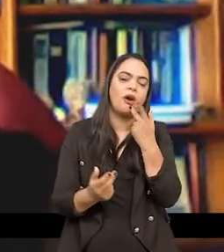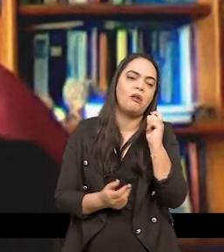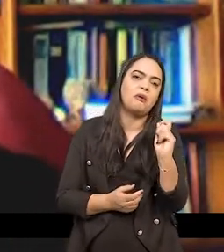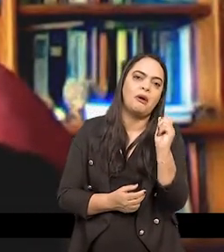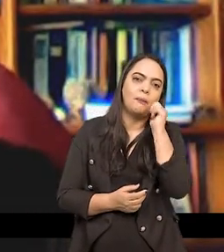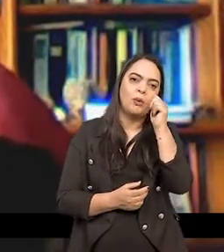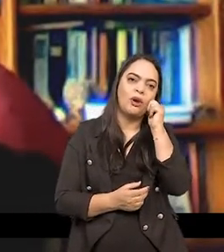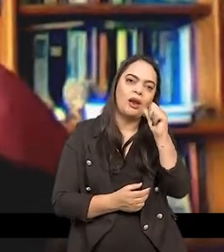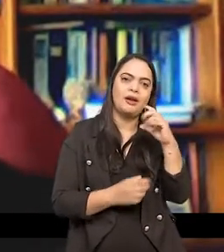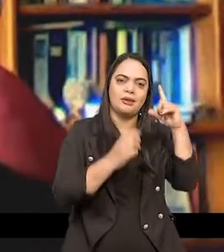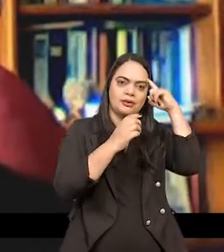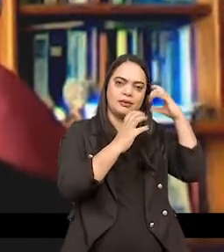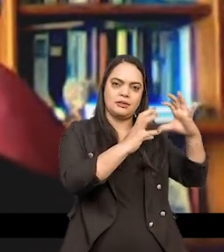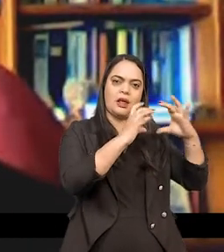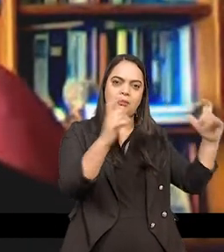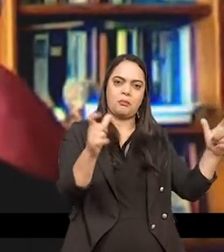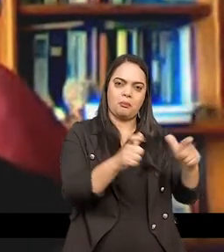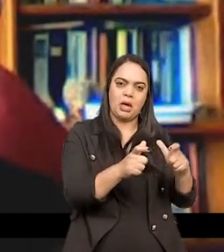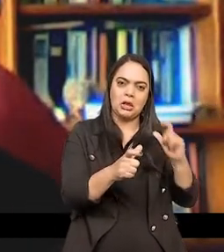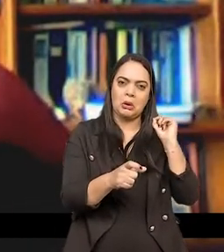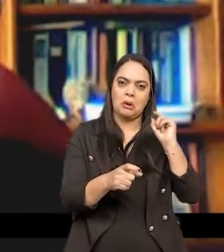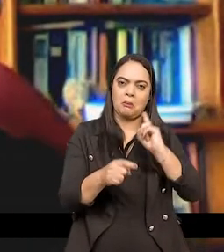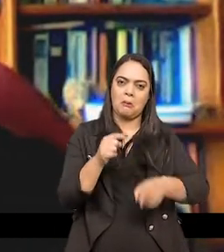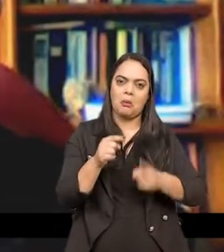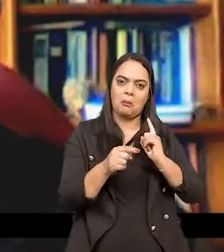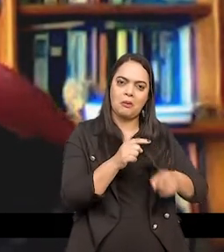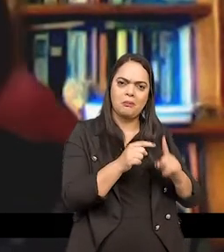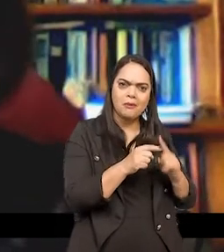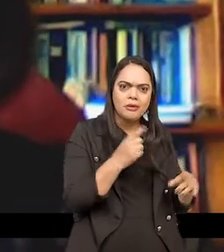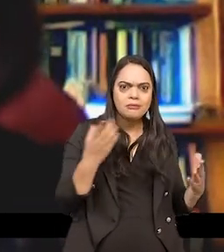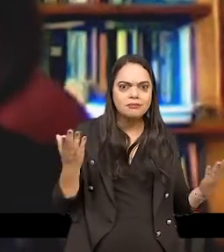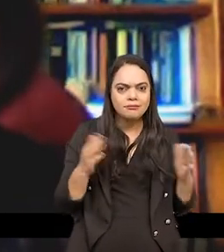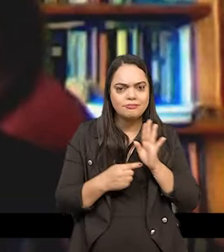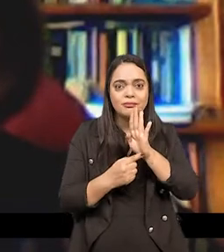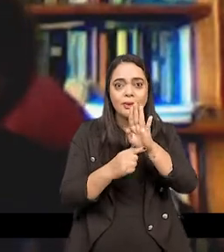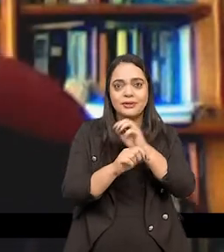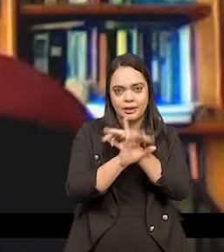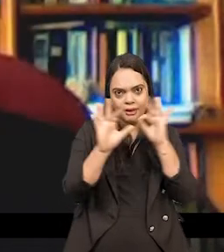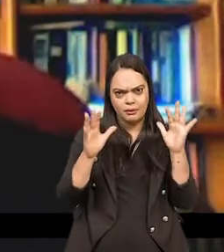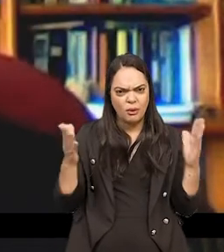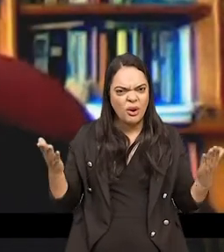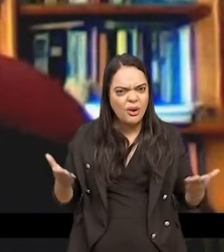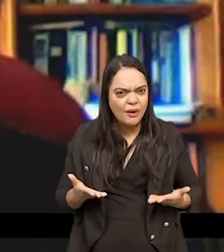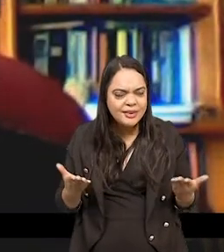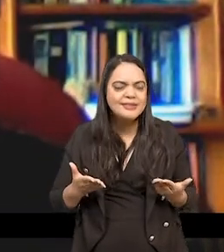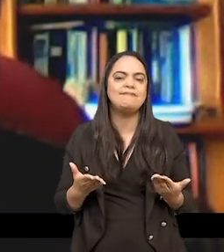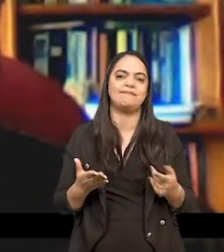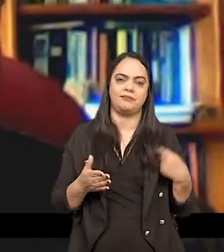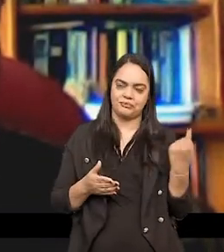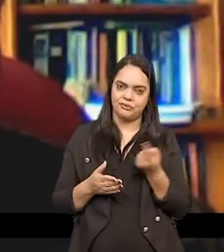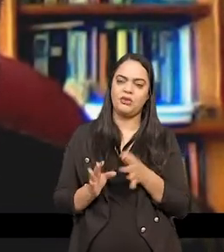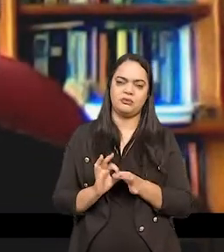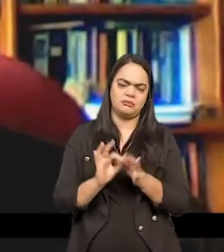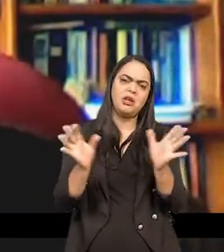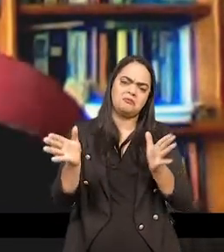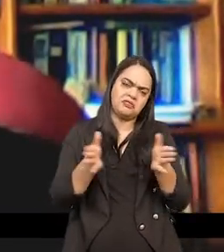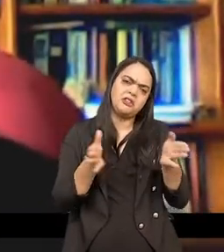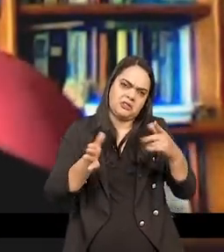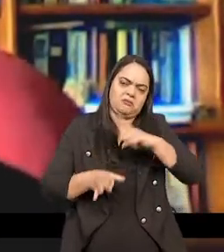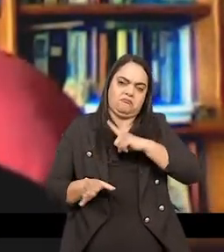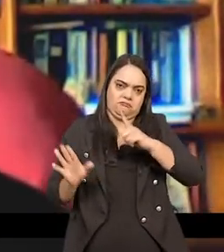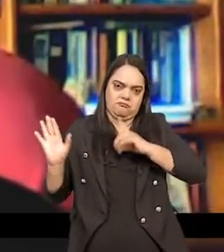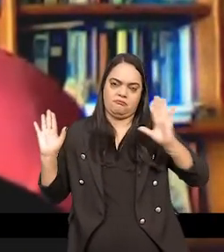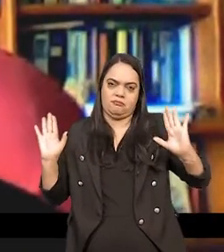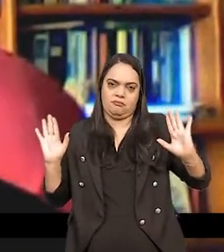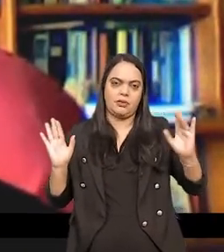cérebro menor. Eu acho que até aqui está claro para a gente, e daí eu vou para hoje, então, assim, bom, nós temos acesso. Eu não posso